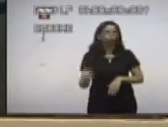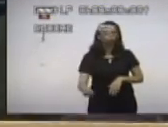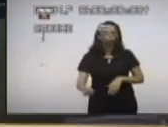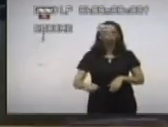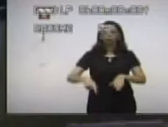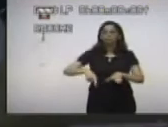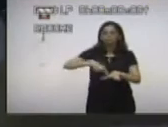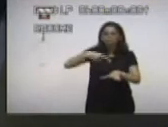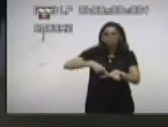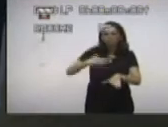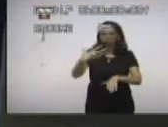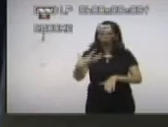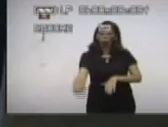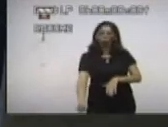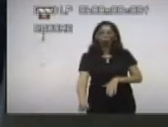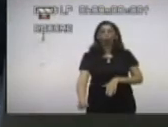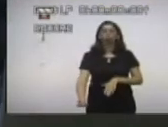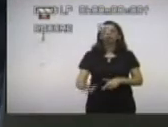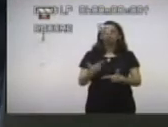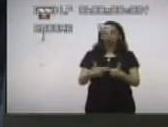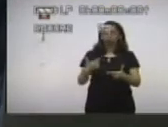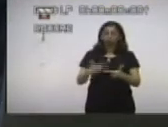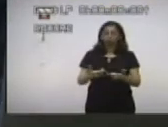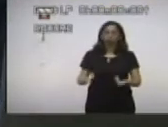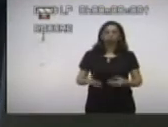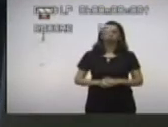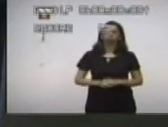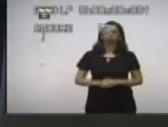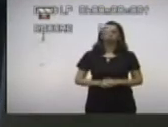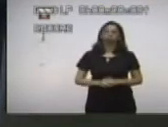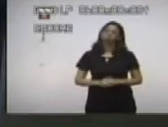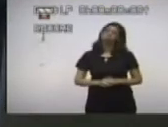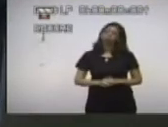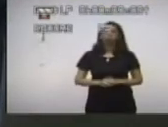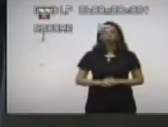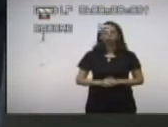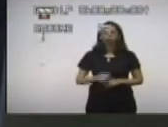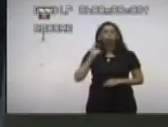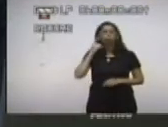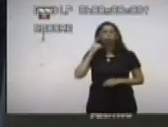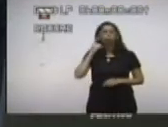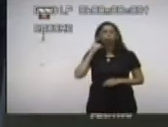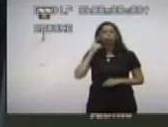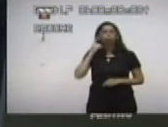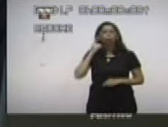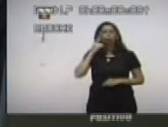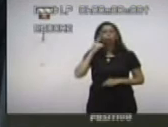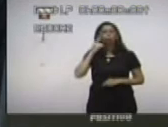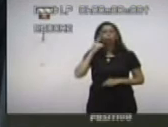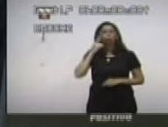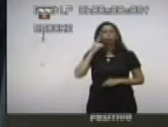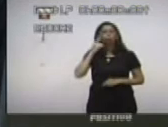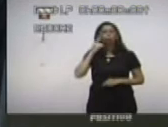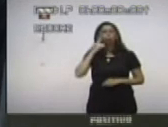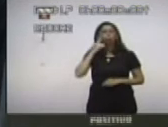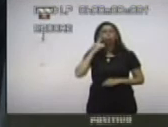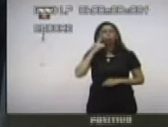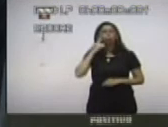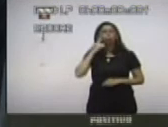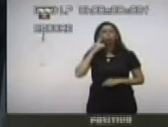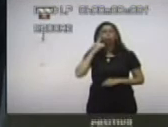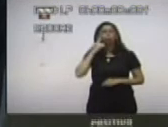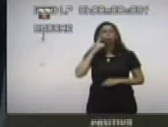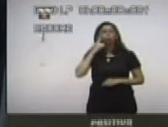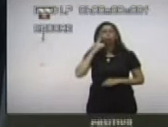tendo a sensibilidade do Poder Executivo para ser implementado exclusivamente porque Teoricamente geraria